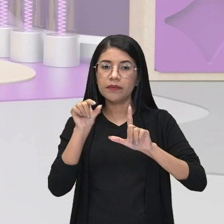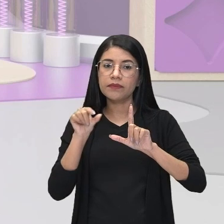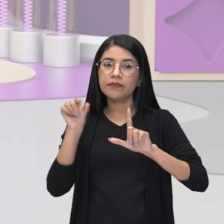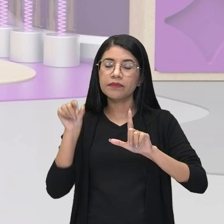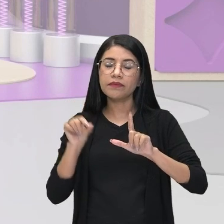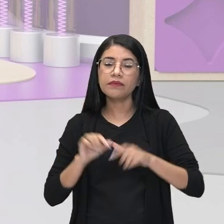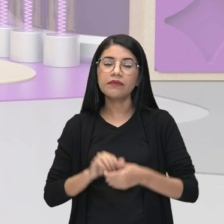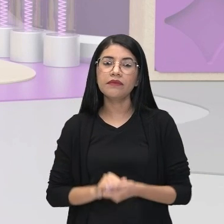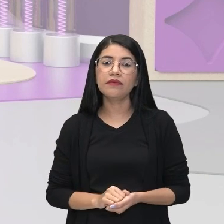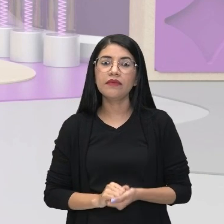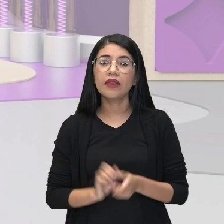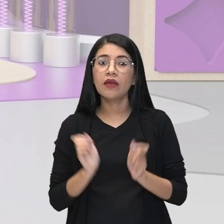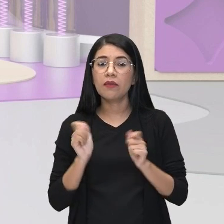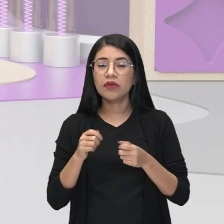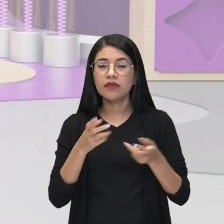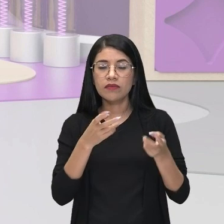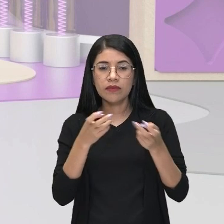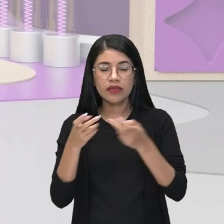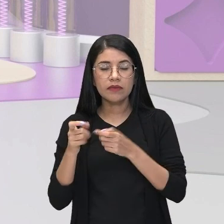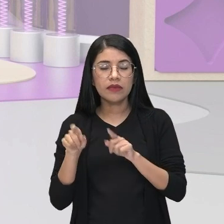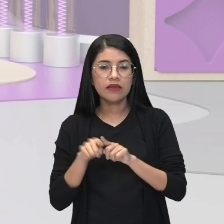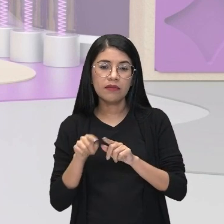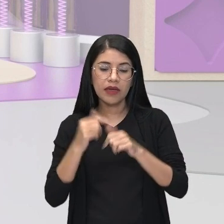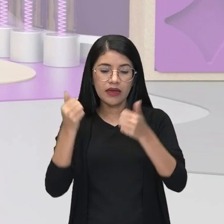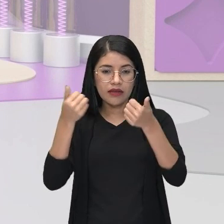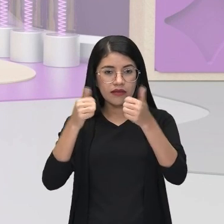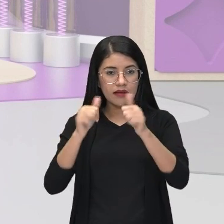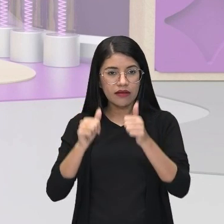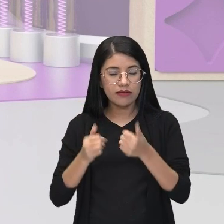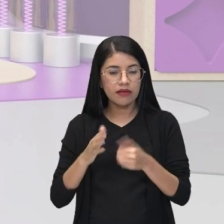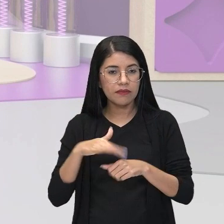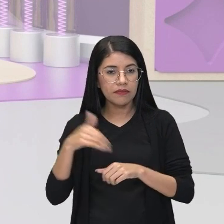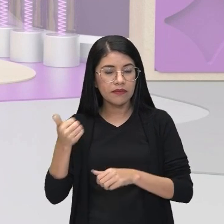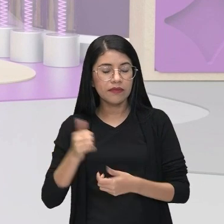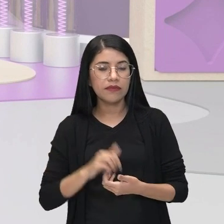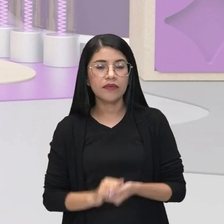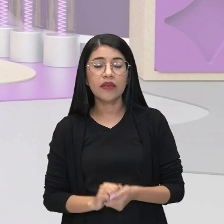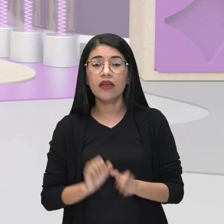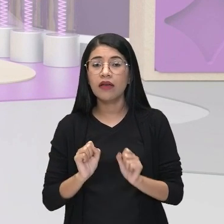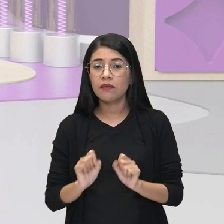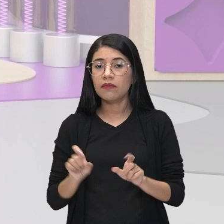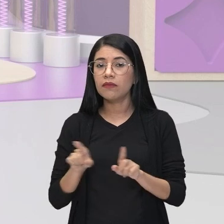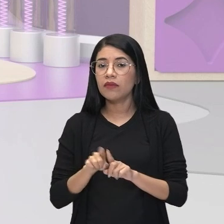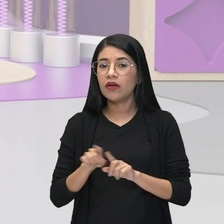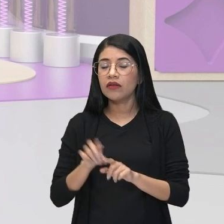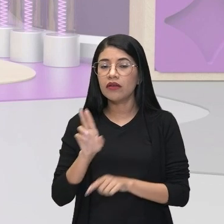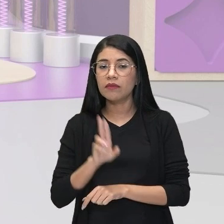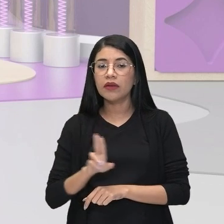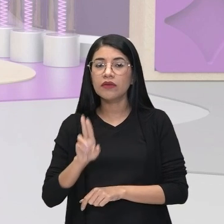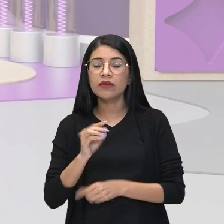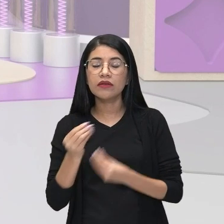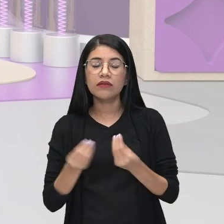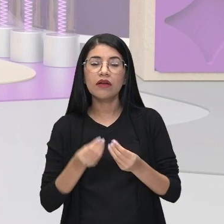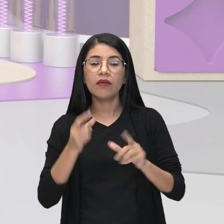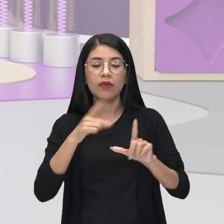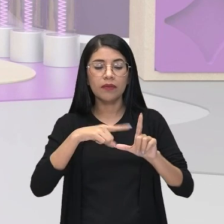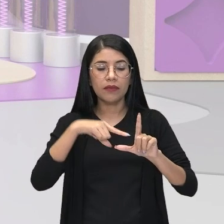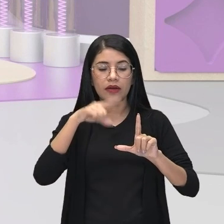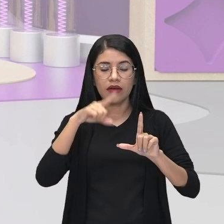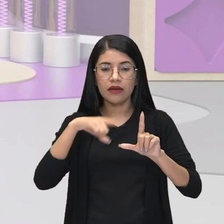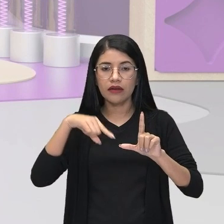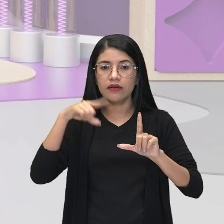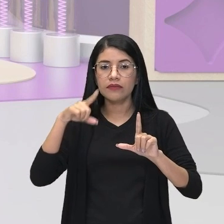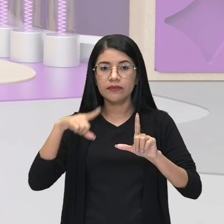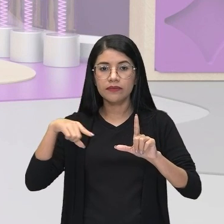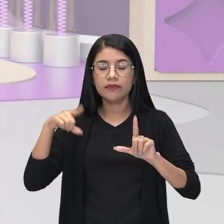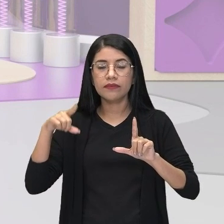gente consegue fazer uma melhor comparação. Mas também a gente poderia colocar esse gráfico em forma de gráfico de linhas. E